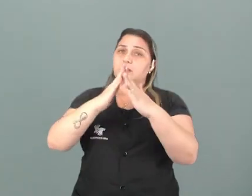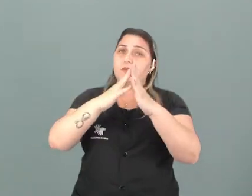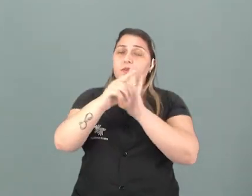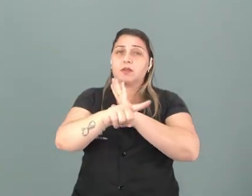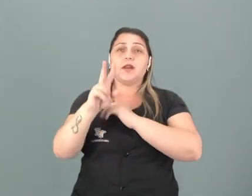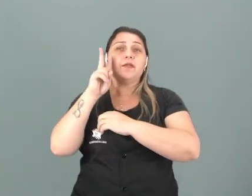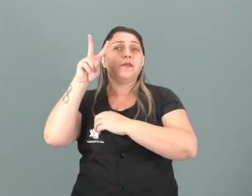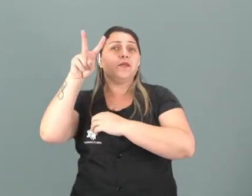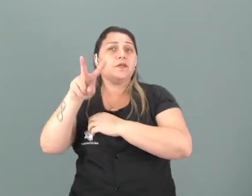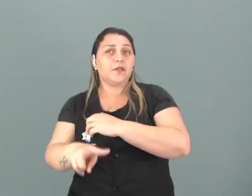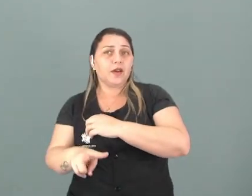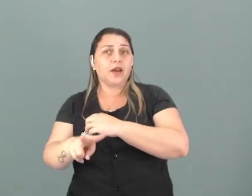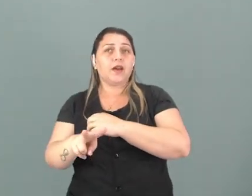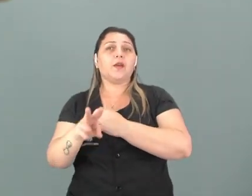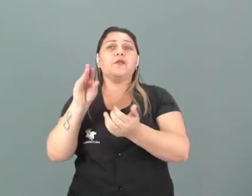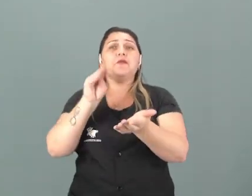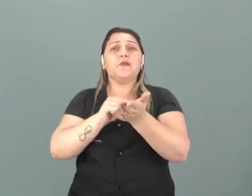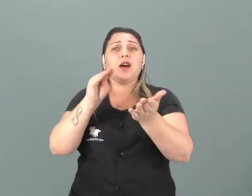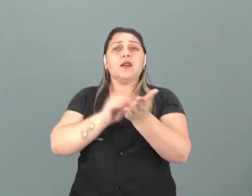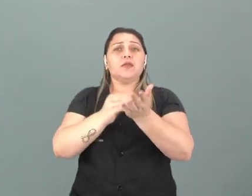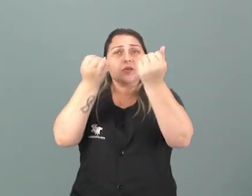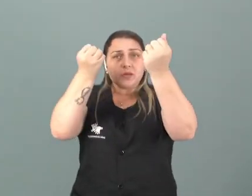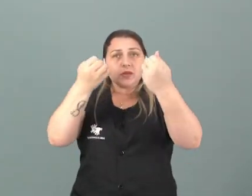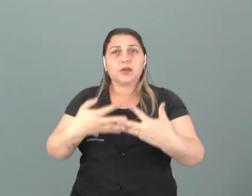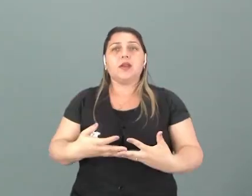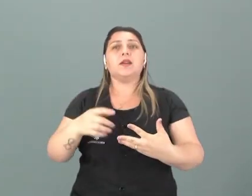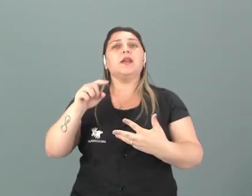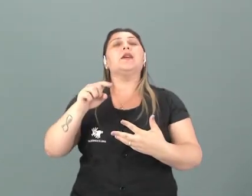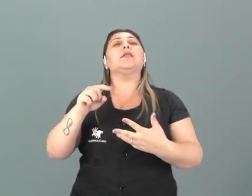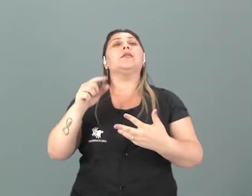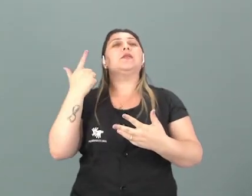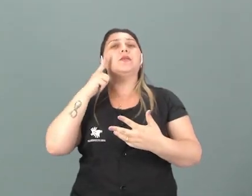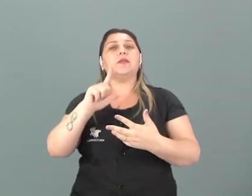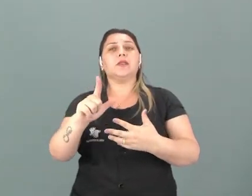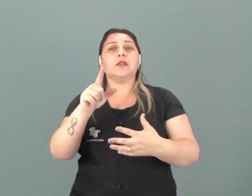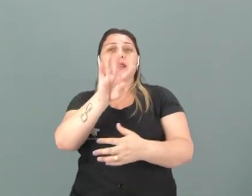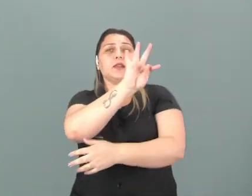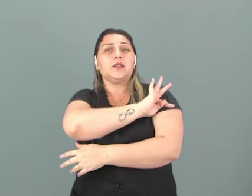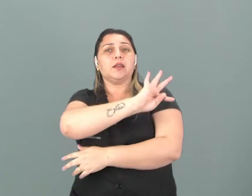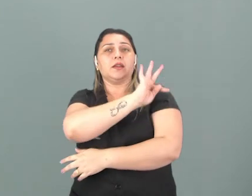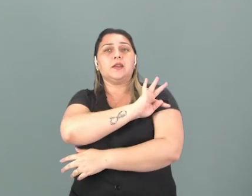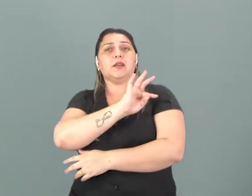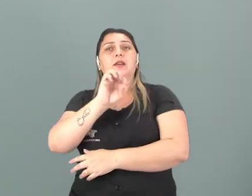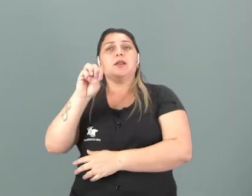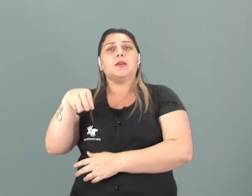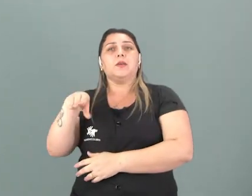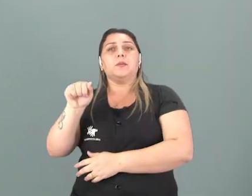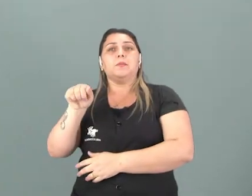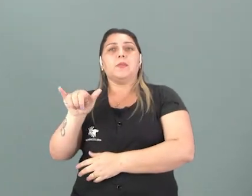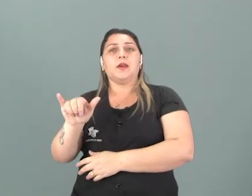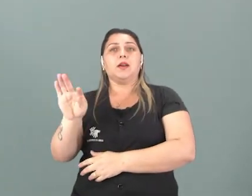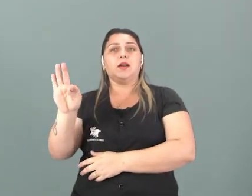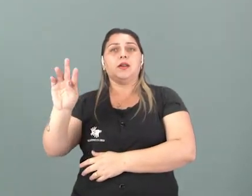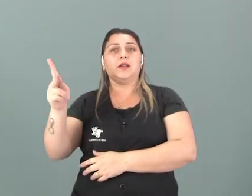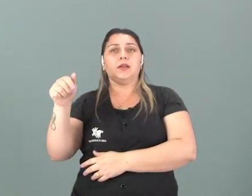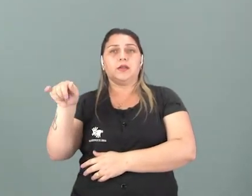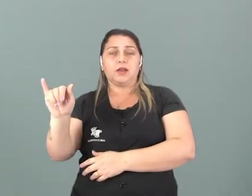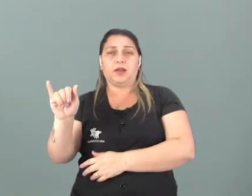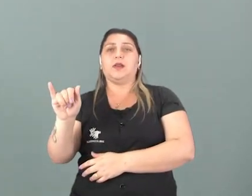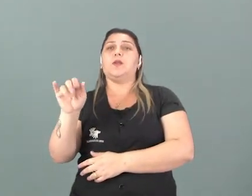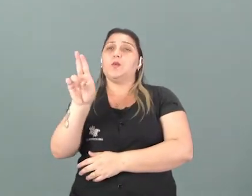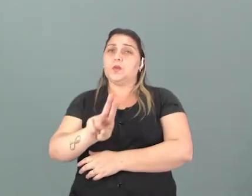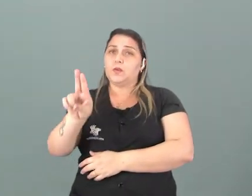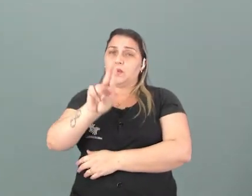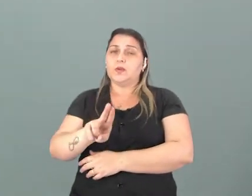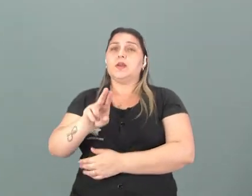vocês verem o restante, né, das pontuações, das técnicas que o Muay Thai utilizam, né? Essa atividade de